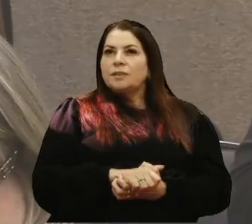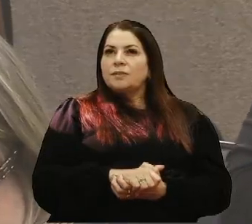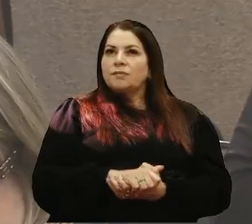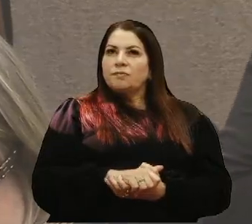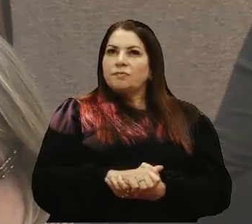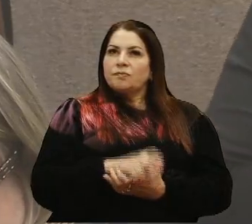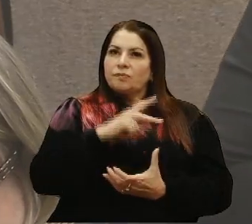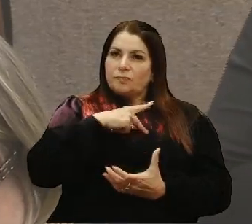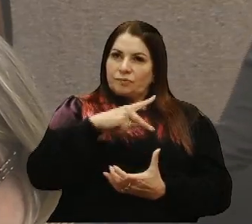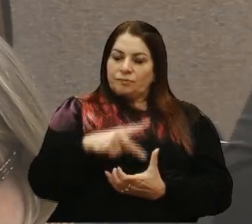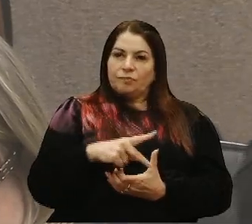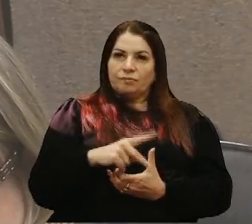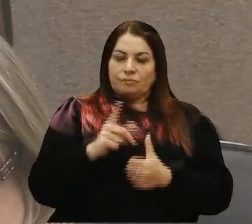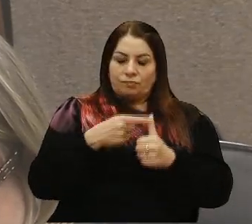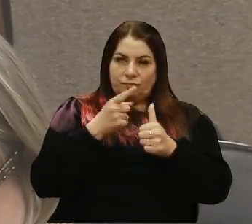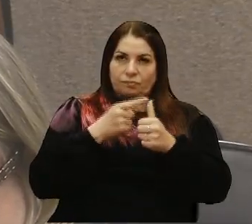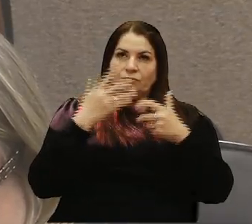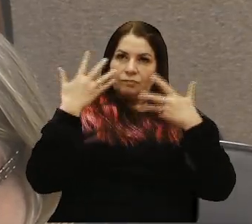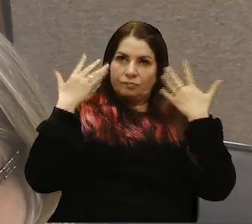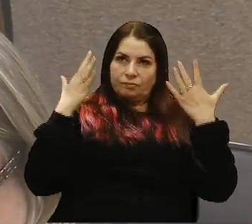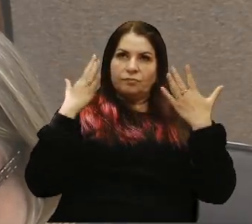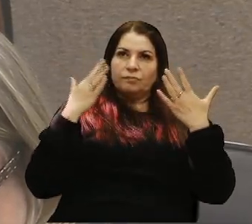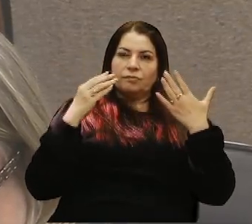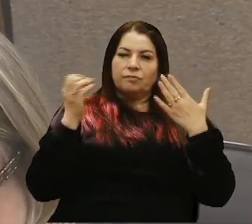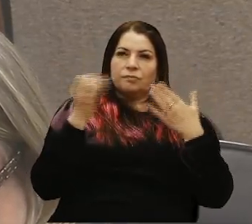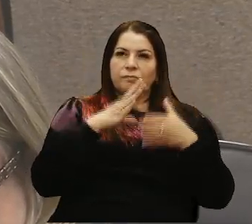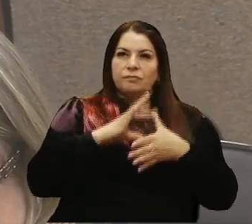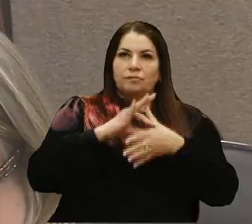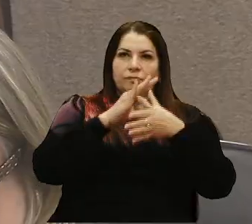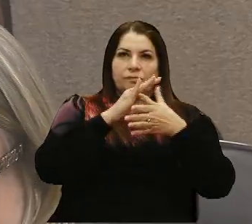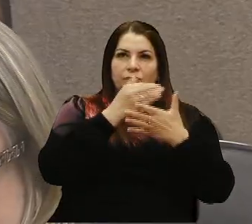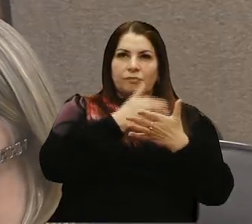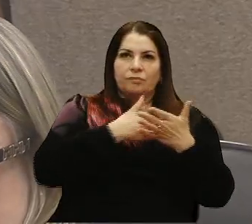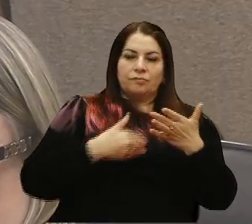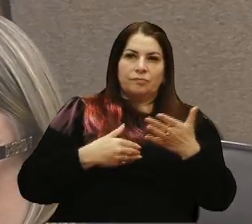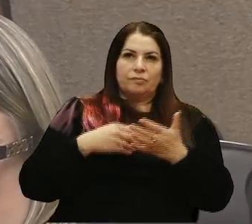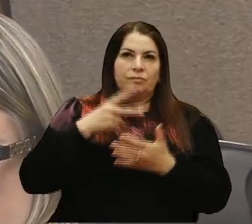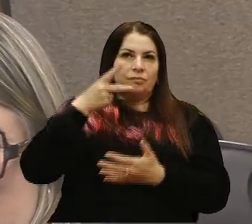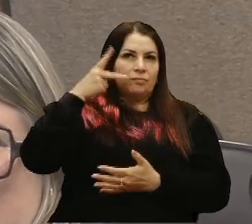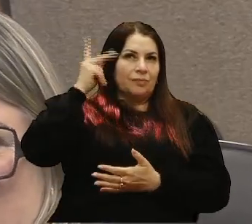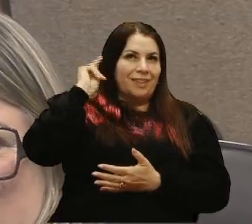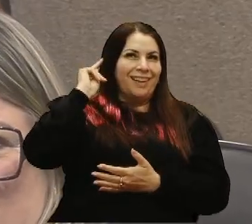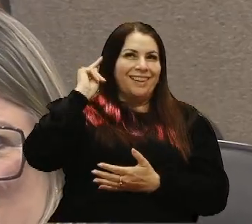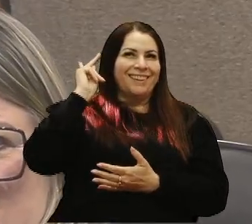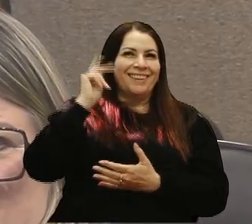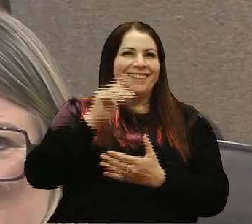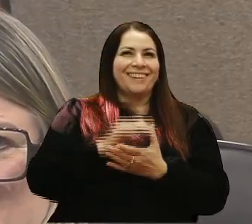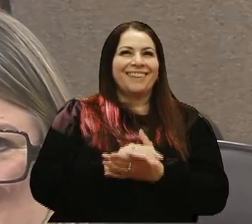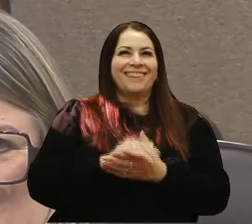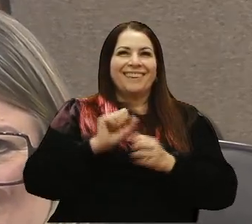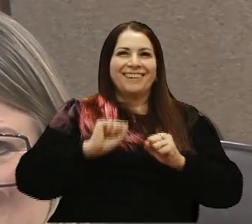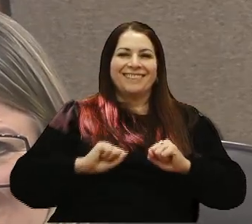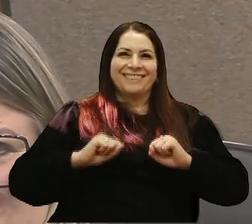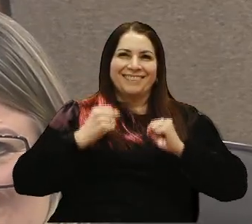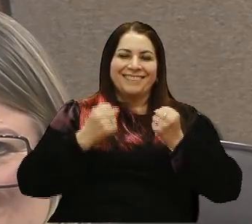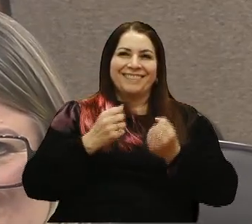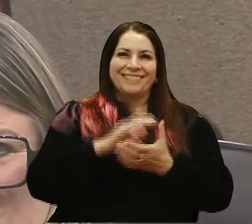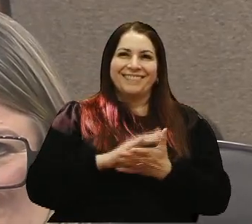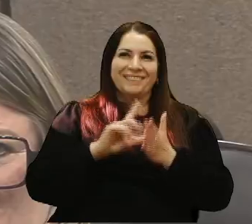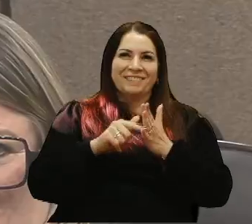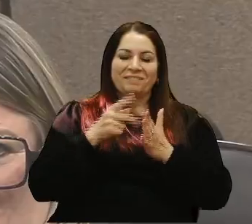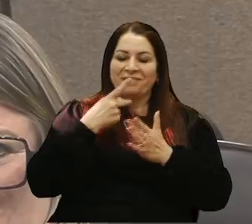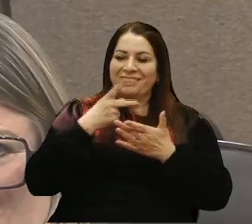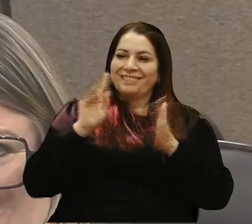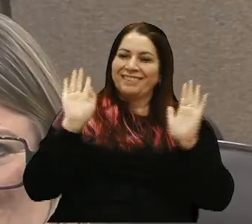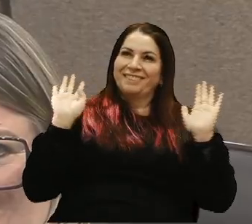Bom, presidente, primeiro quero parabenizar o novo líder de governo, Iago Morandi, pela defesa. Depois da fala